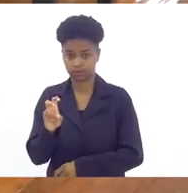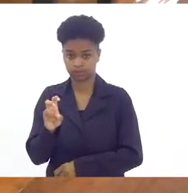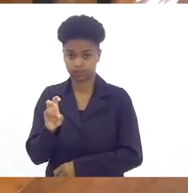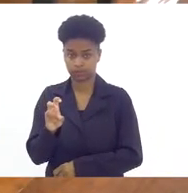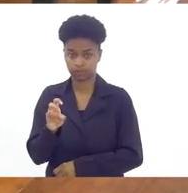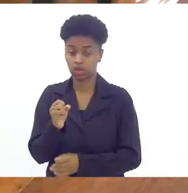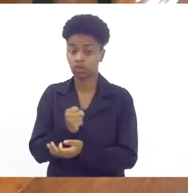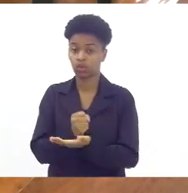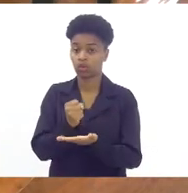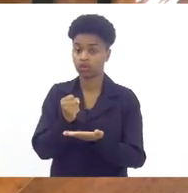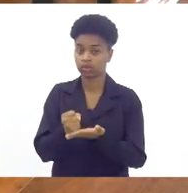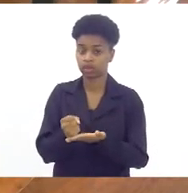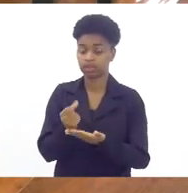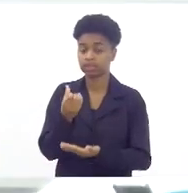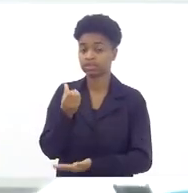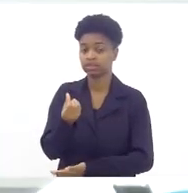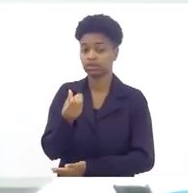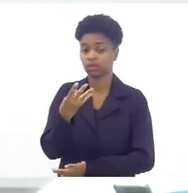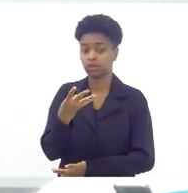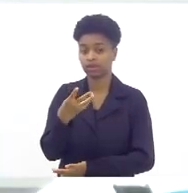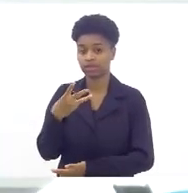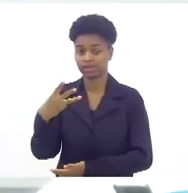contratos 643